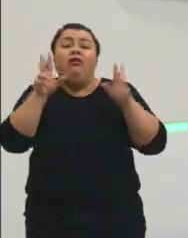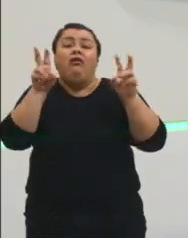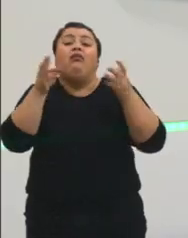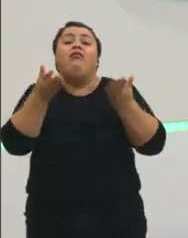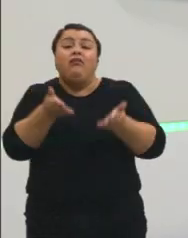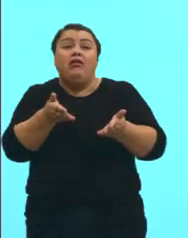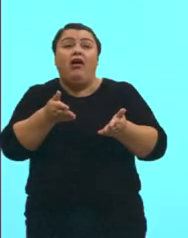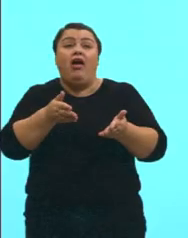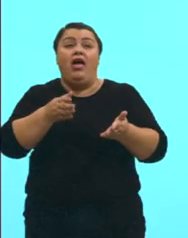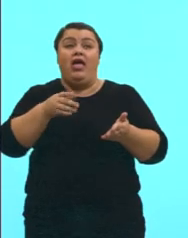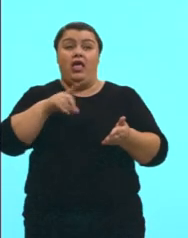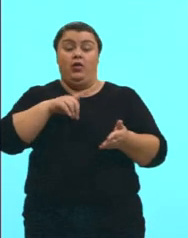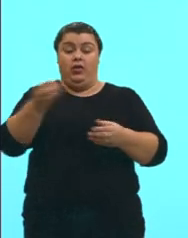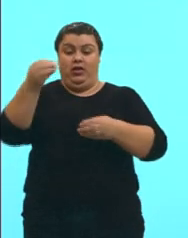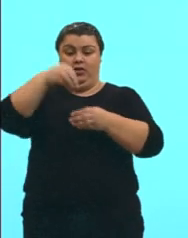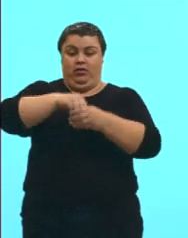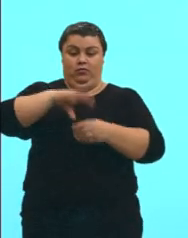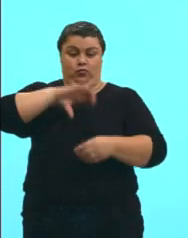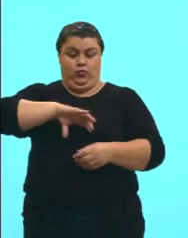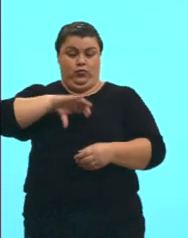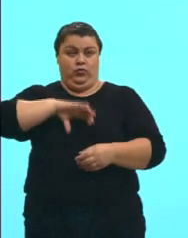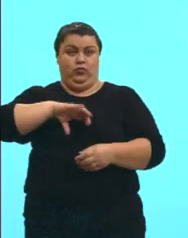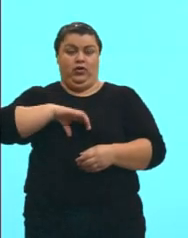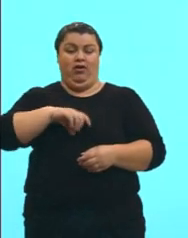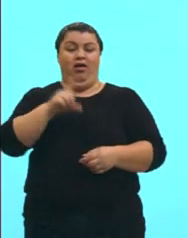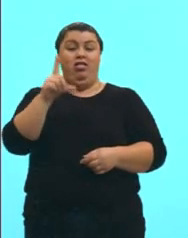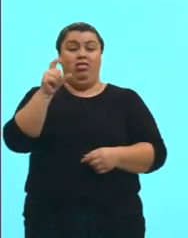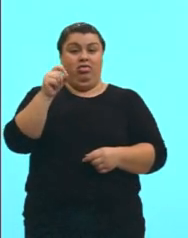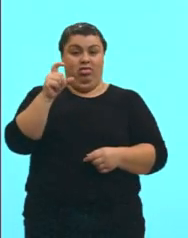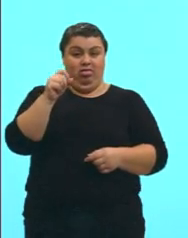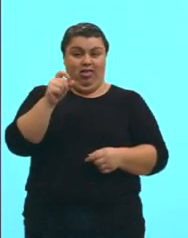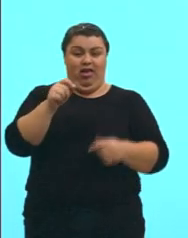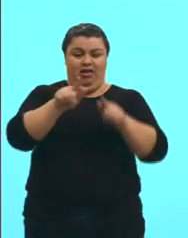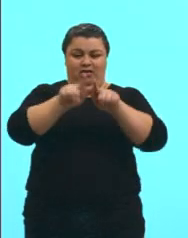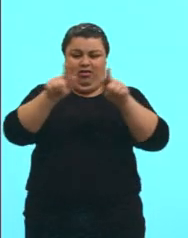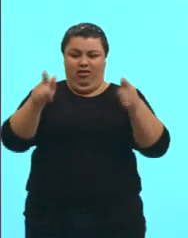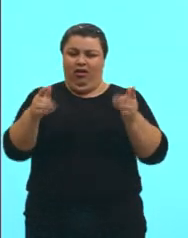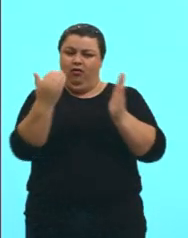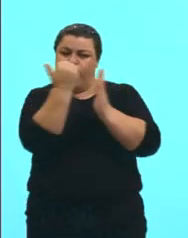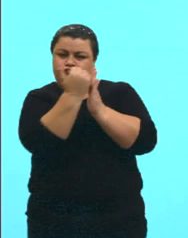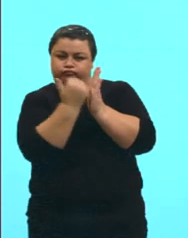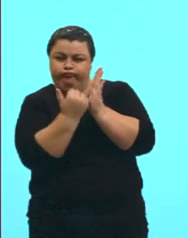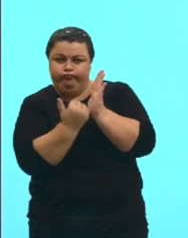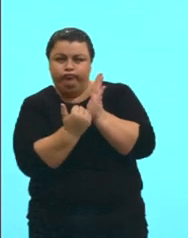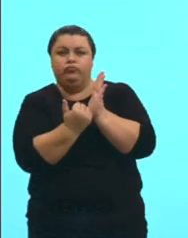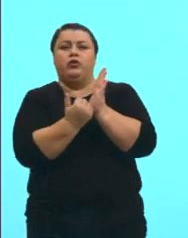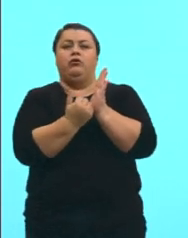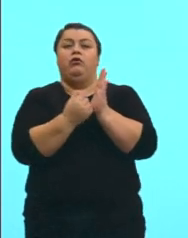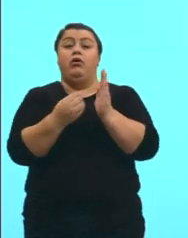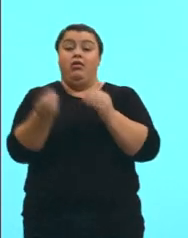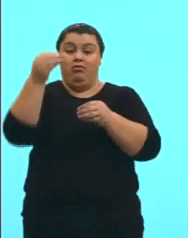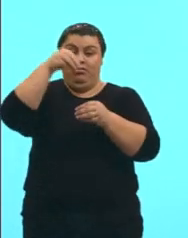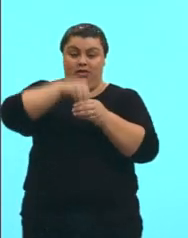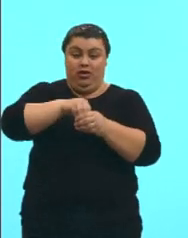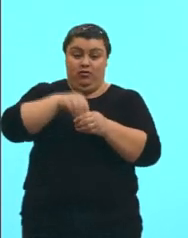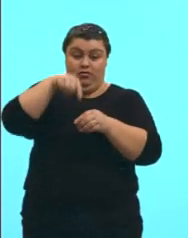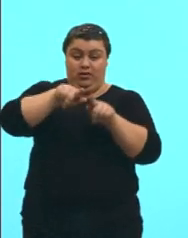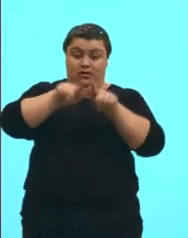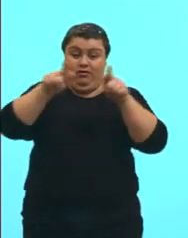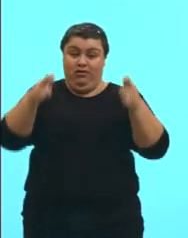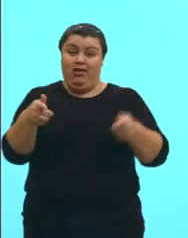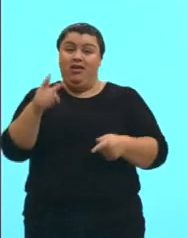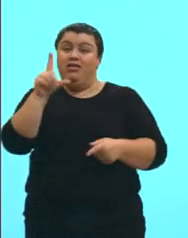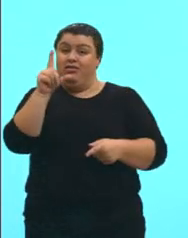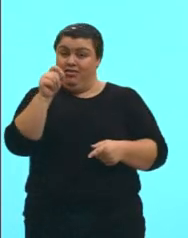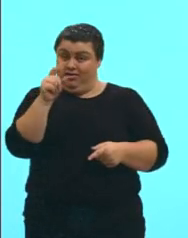eu tenho na Língua Portuguesa 10 classes gramaticais tá e dentro dessas dez